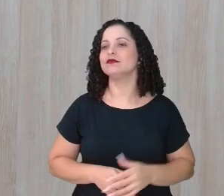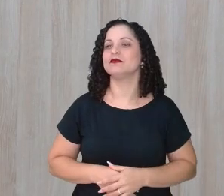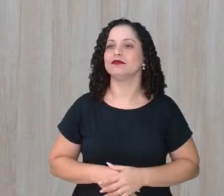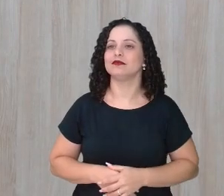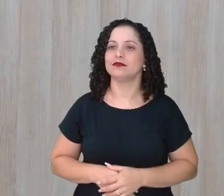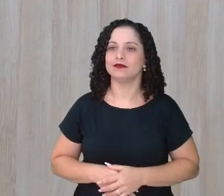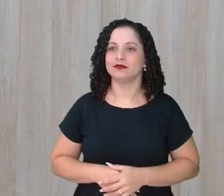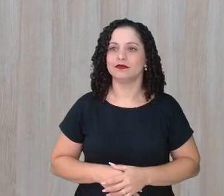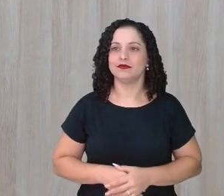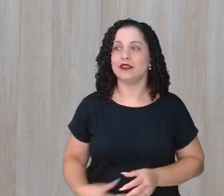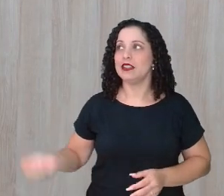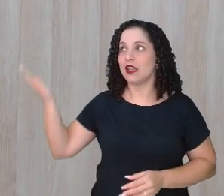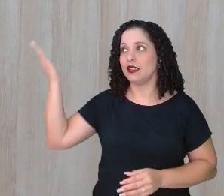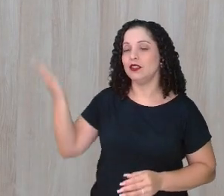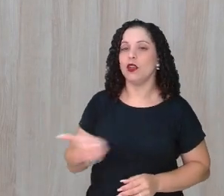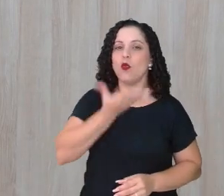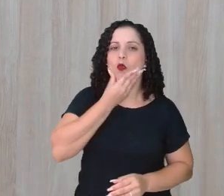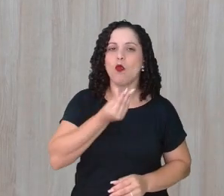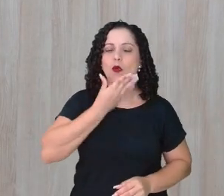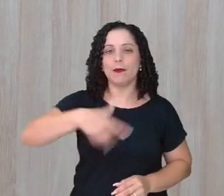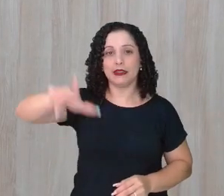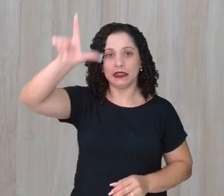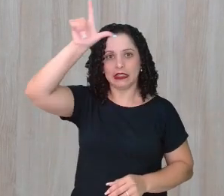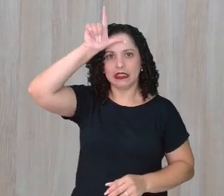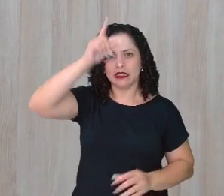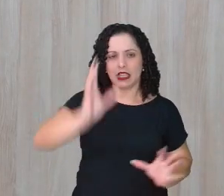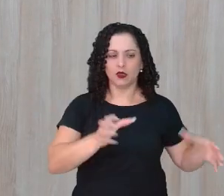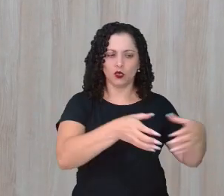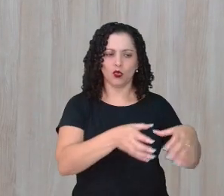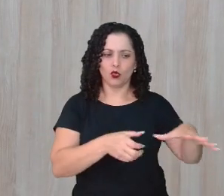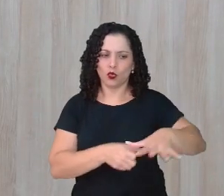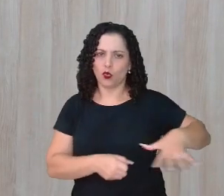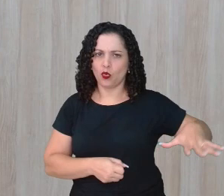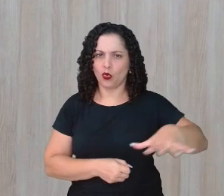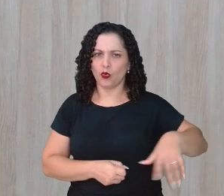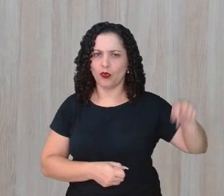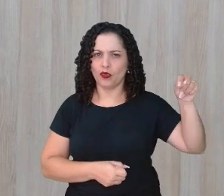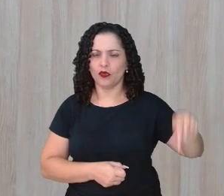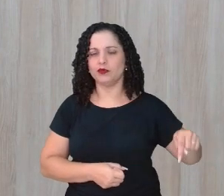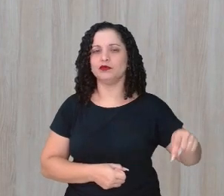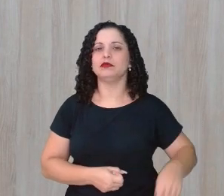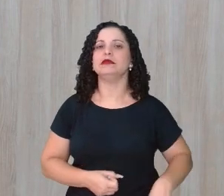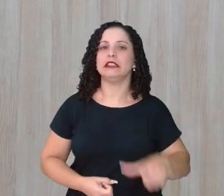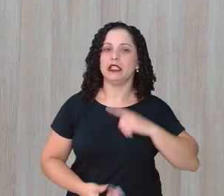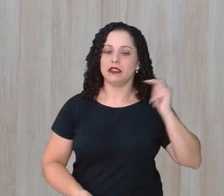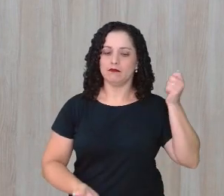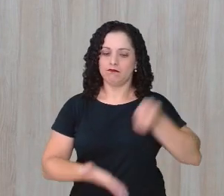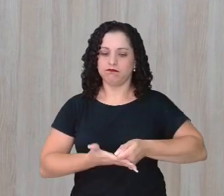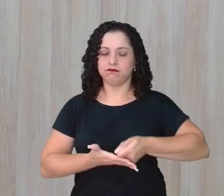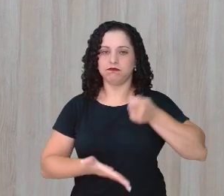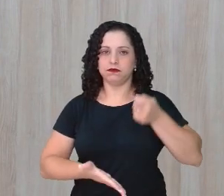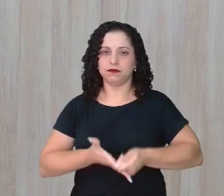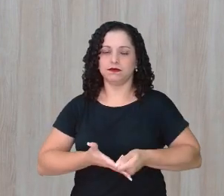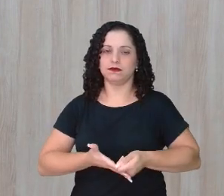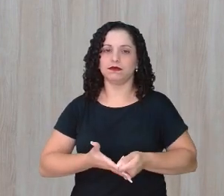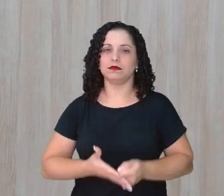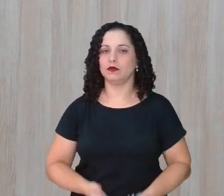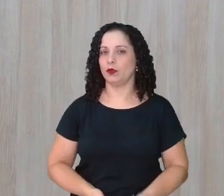né, assume essa liderança aí dos jacobinos, ele coloca esse terror, né? Então, você não